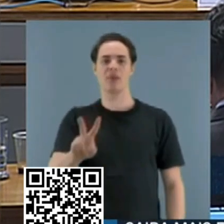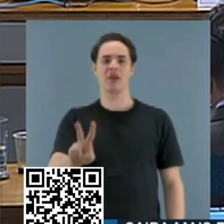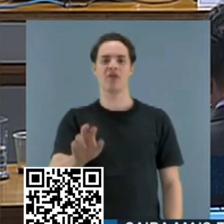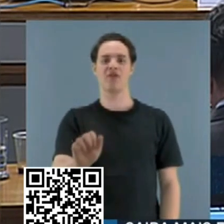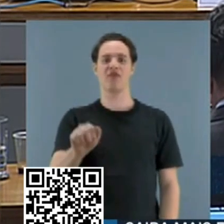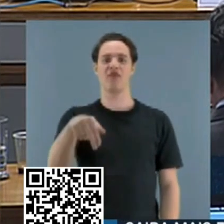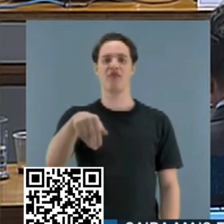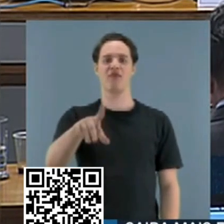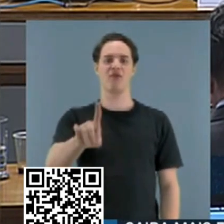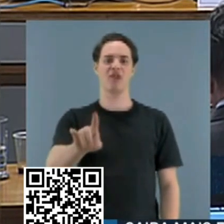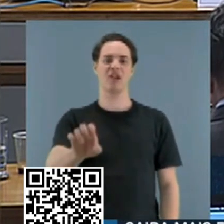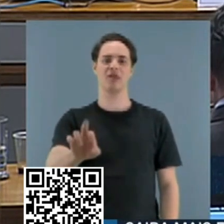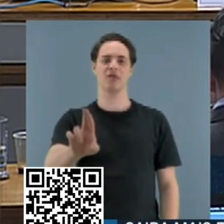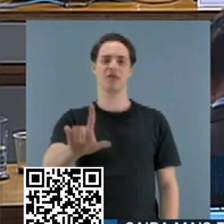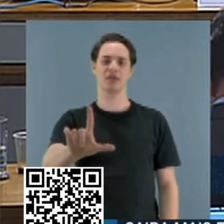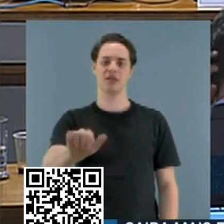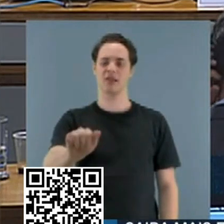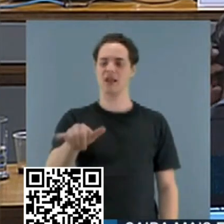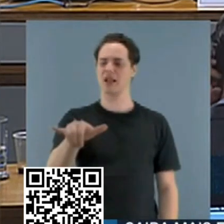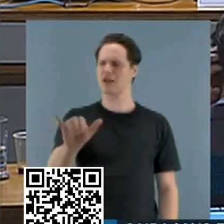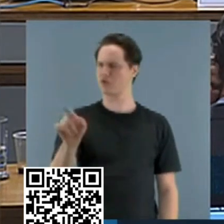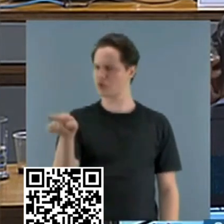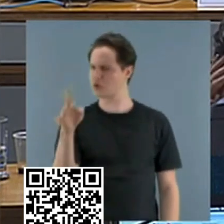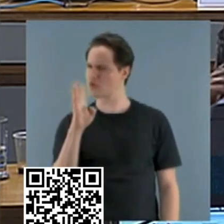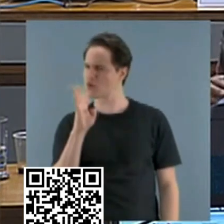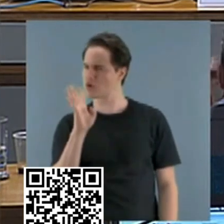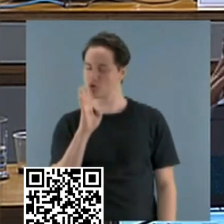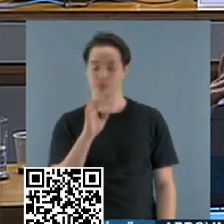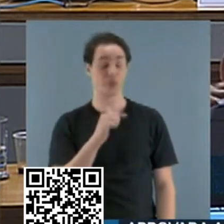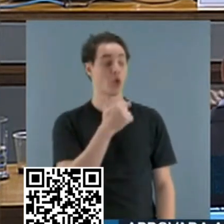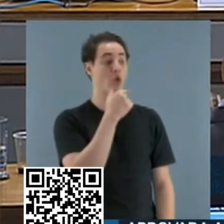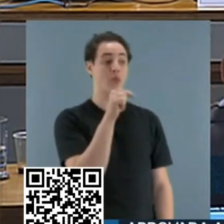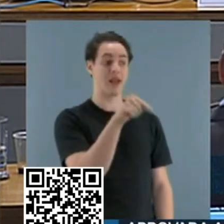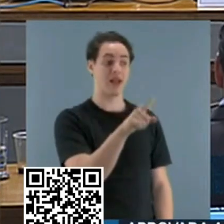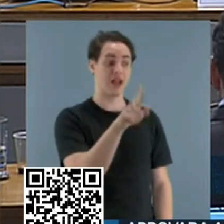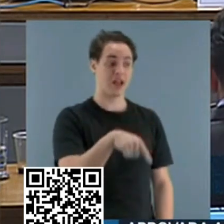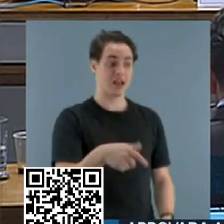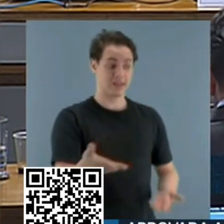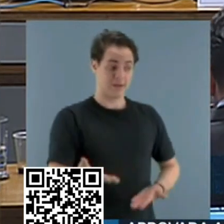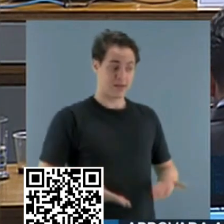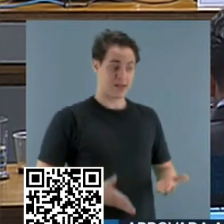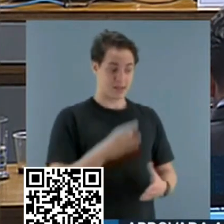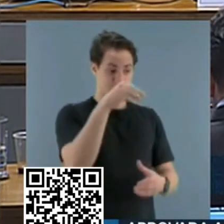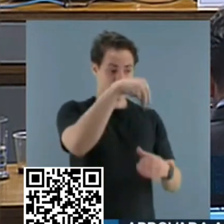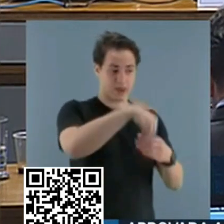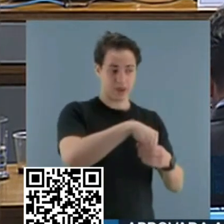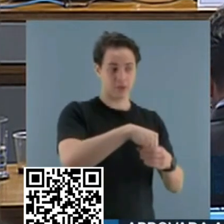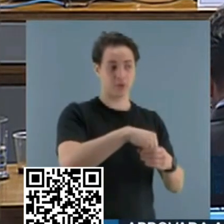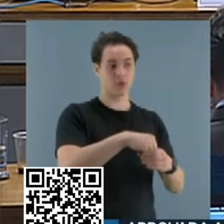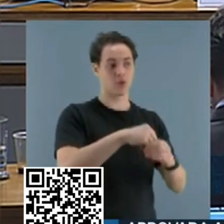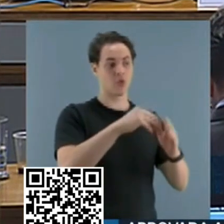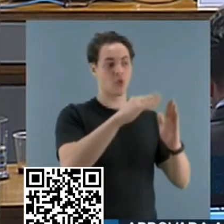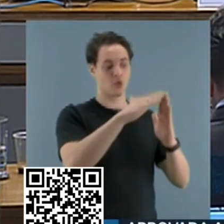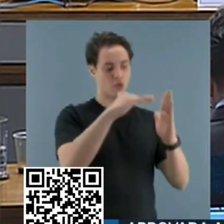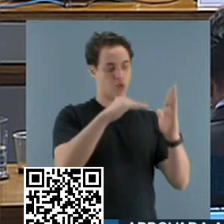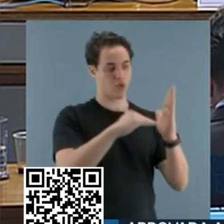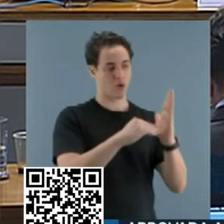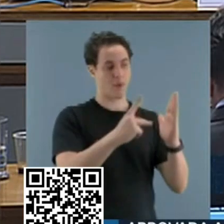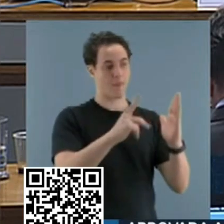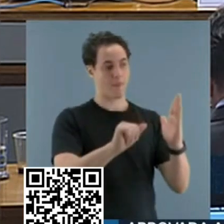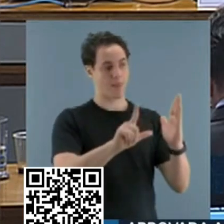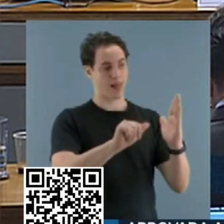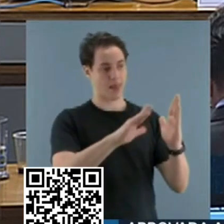o Vanderlei? O Vanderlei era funcionário do Palácio da Alvorada. Ele era funcionário do